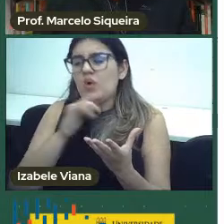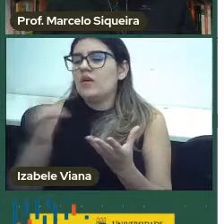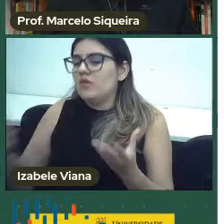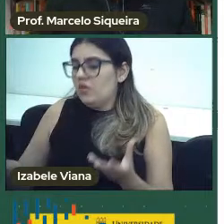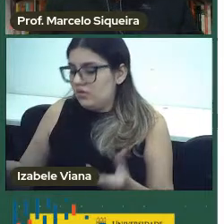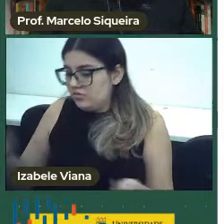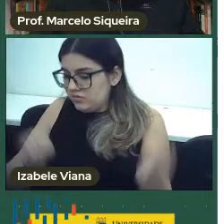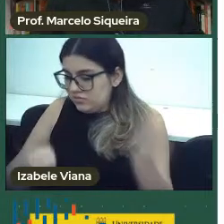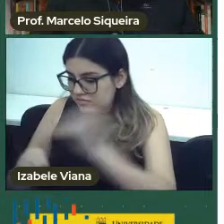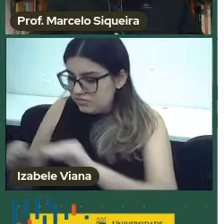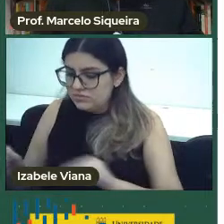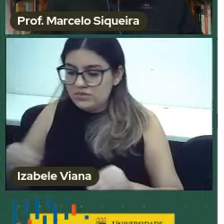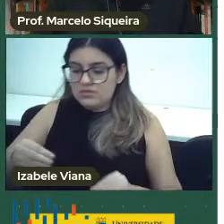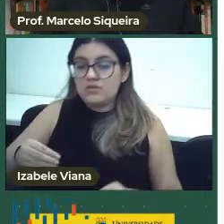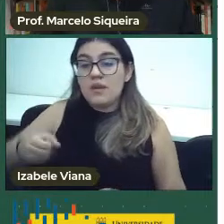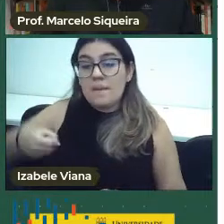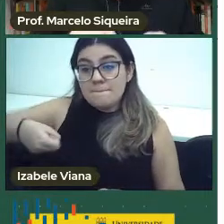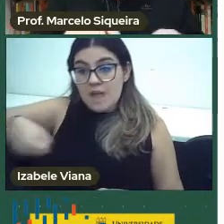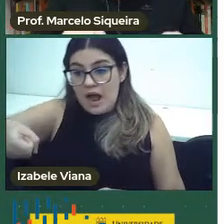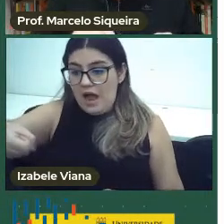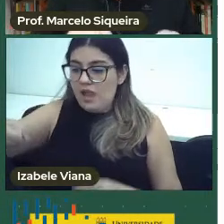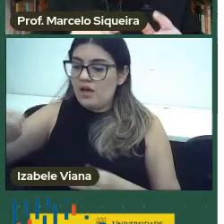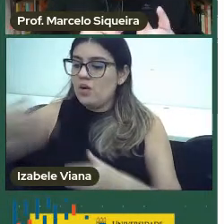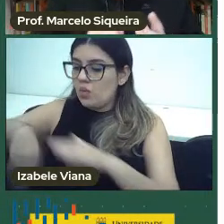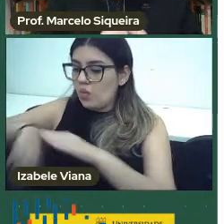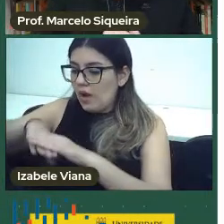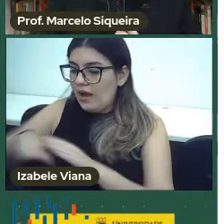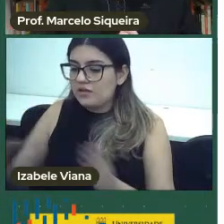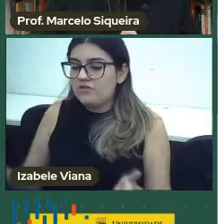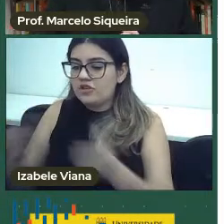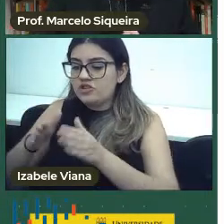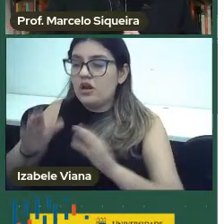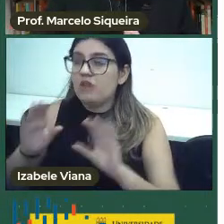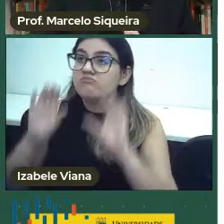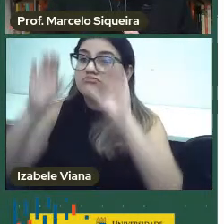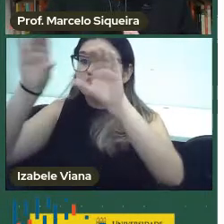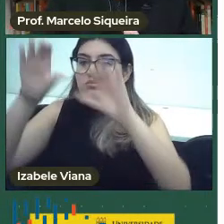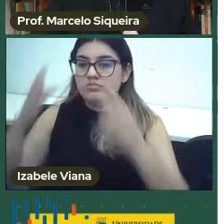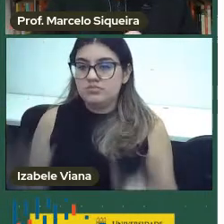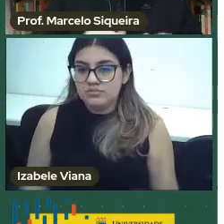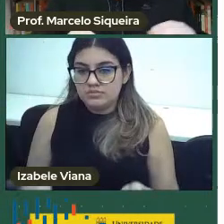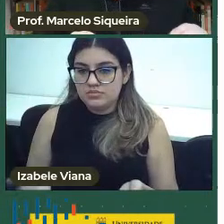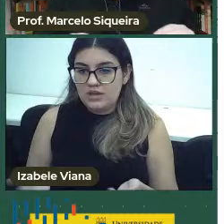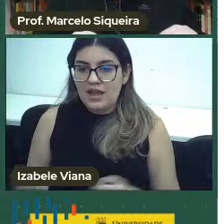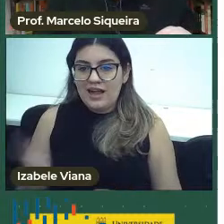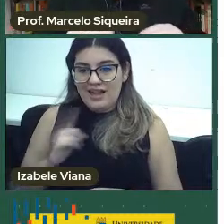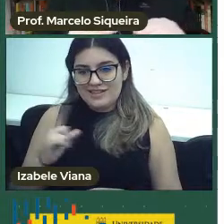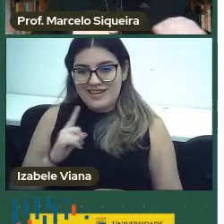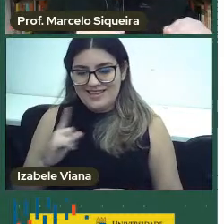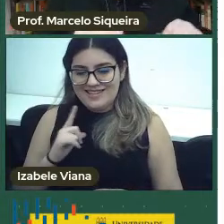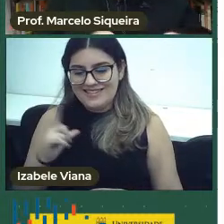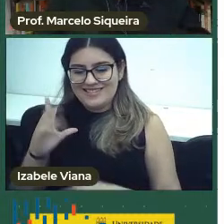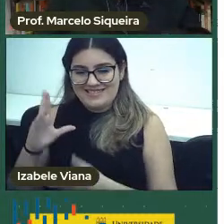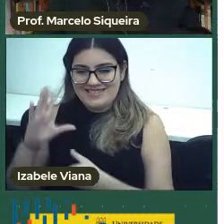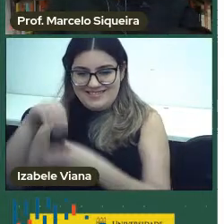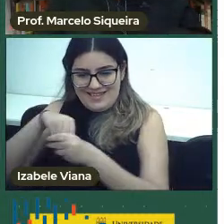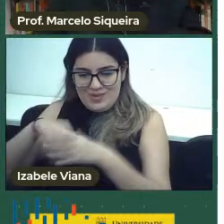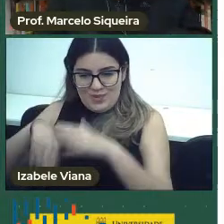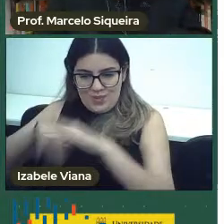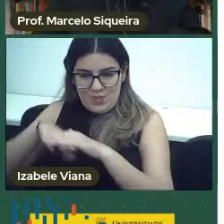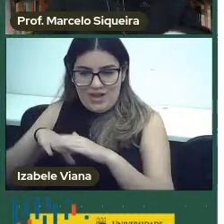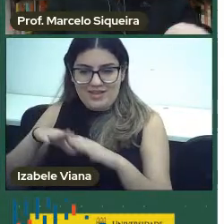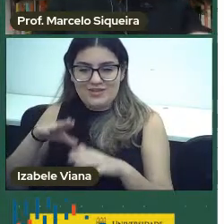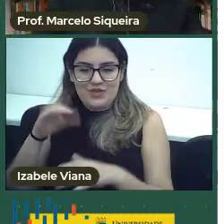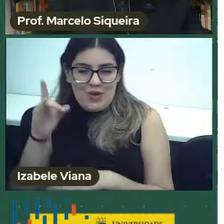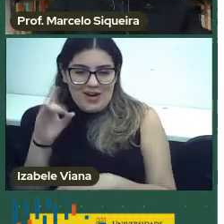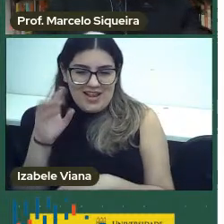fechar. E esse pacotinho aqui, que está com os euros e com os dólares, eu vou separar, vou fazer dois,